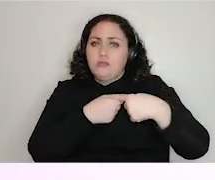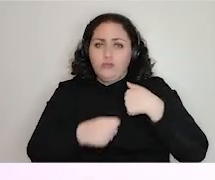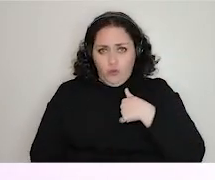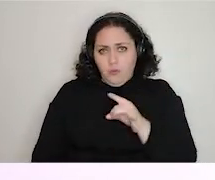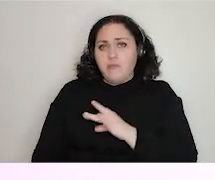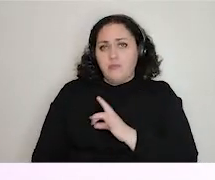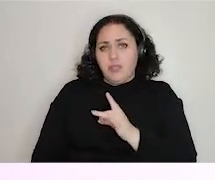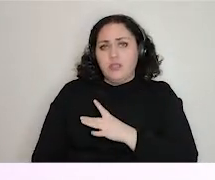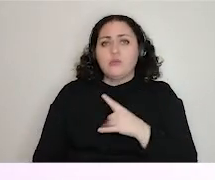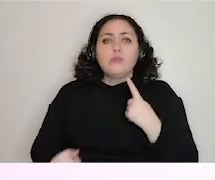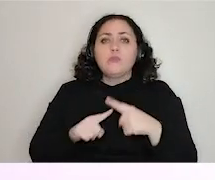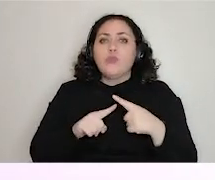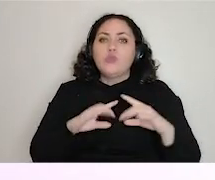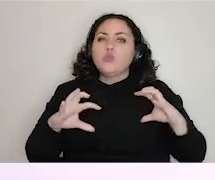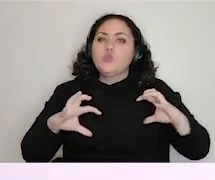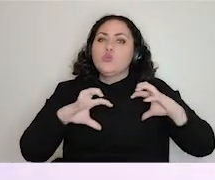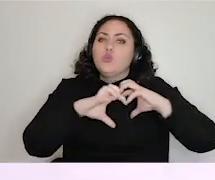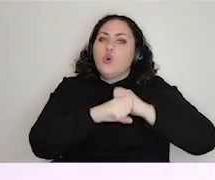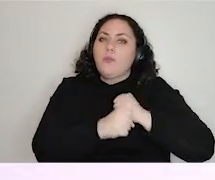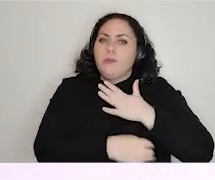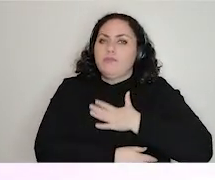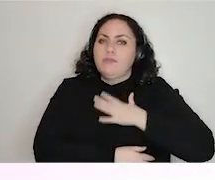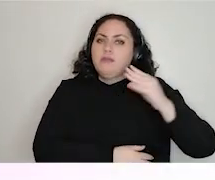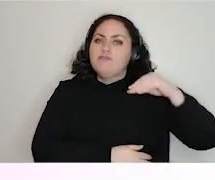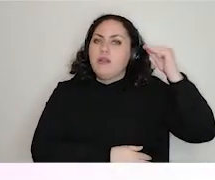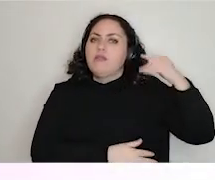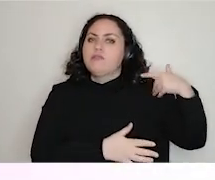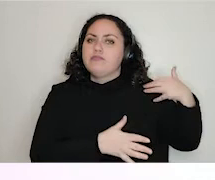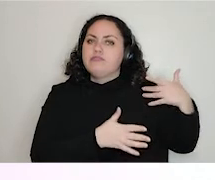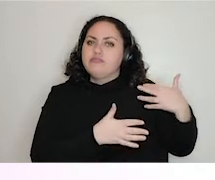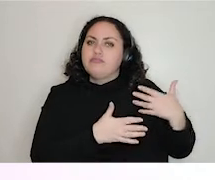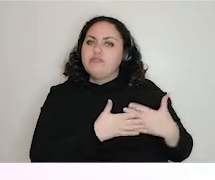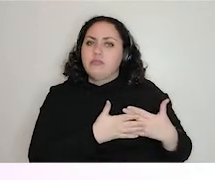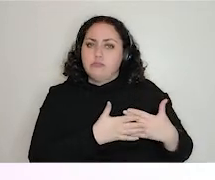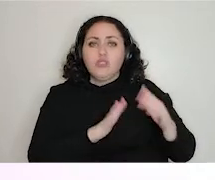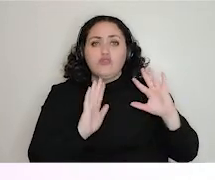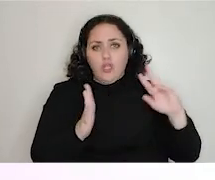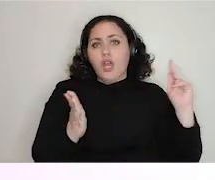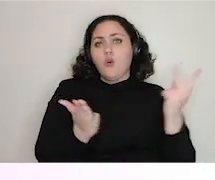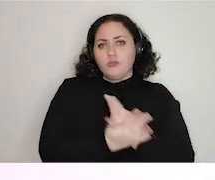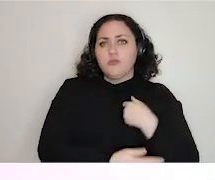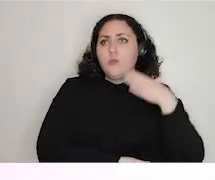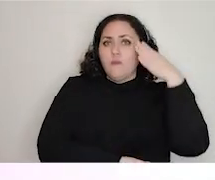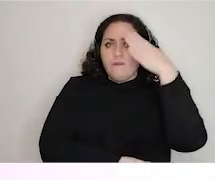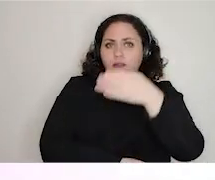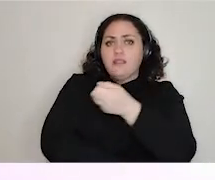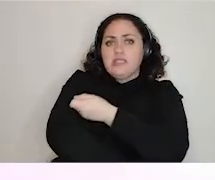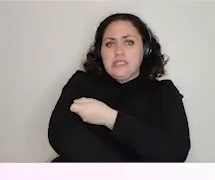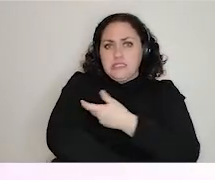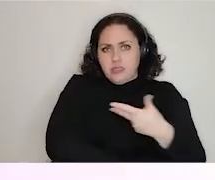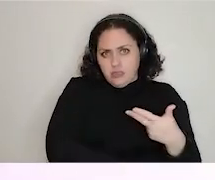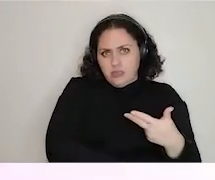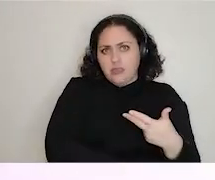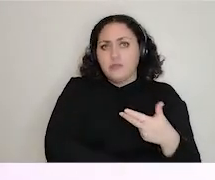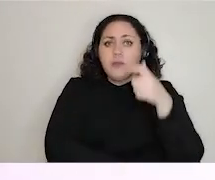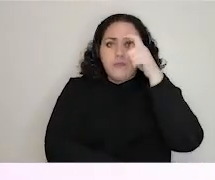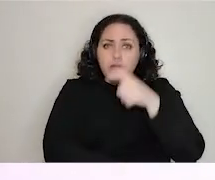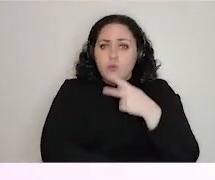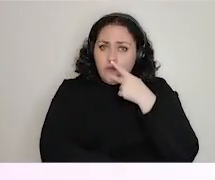lugares. Justamente por conta de um somatório de situações de discriminação que eu já vivenciei, a ponto de, numa coleta para um